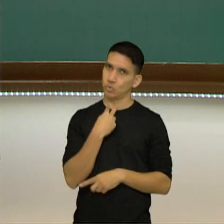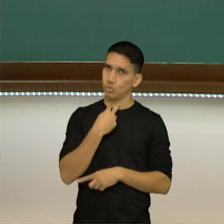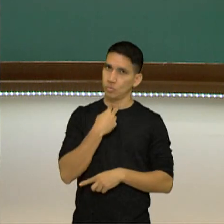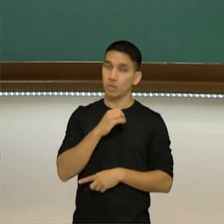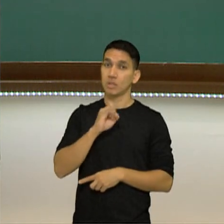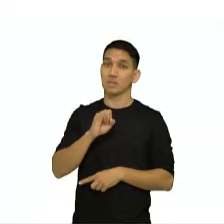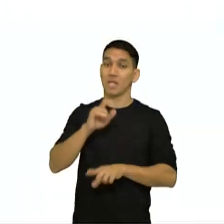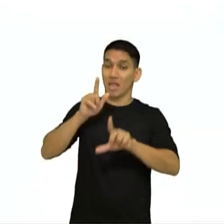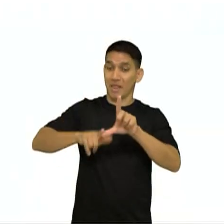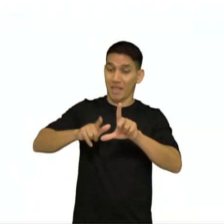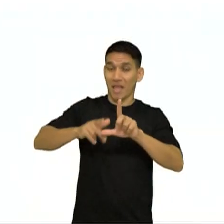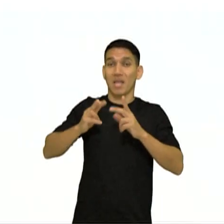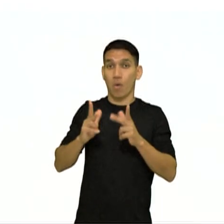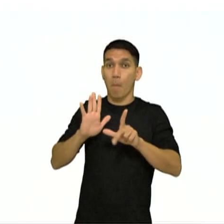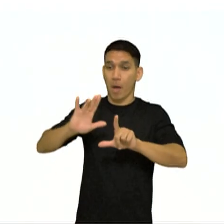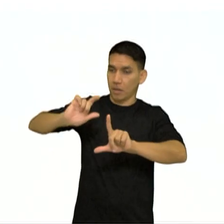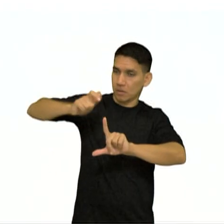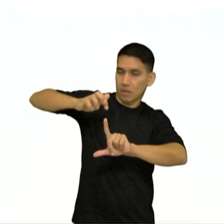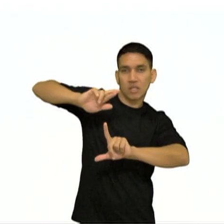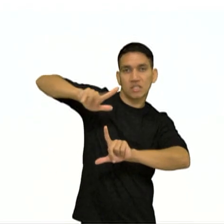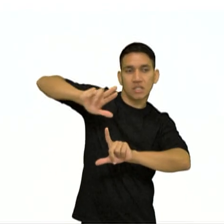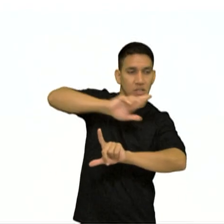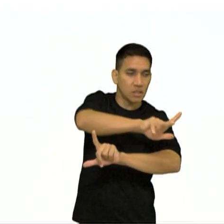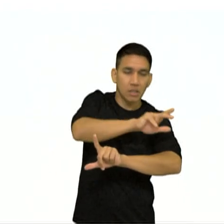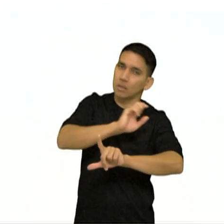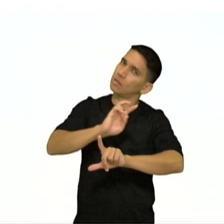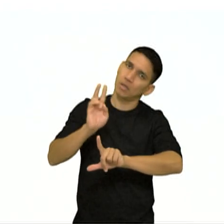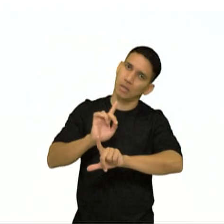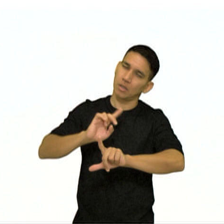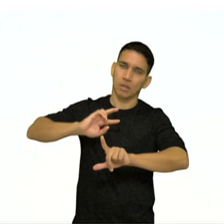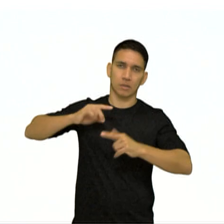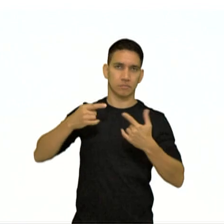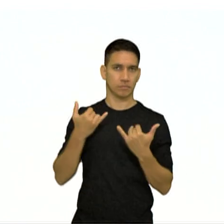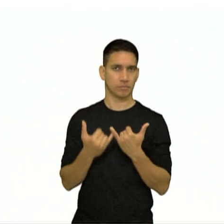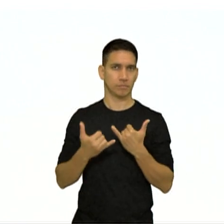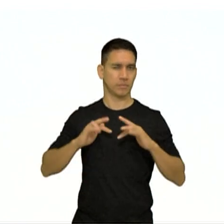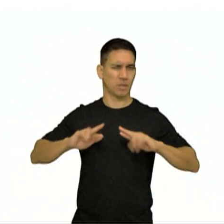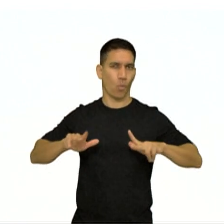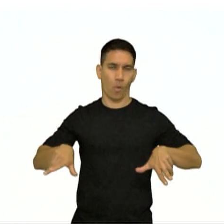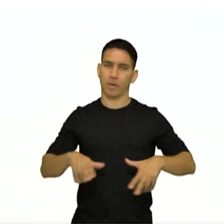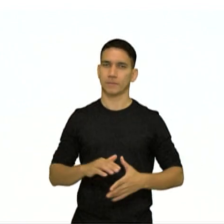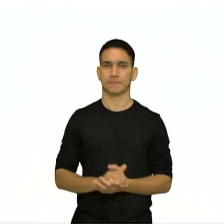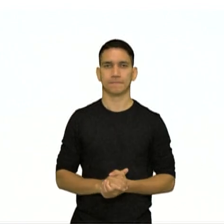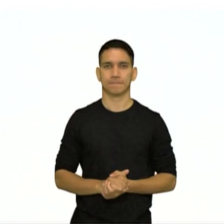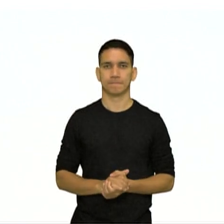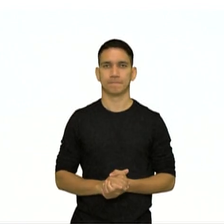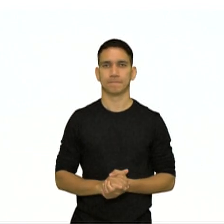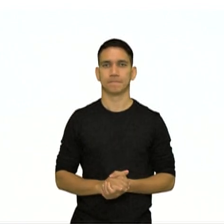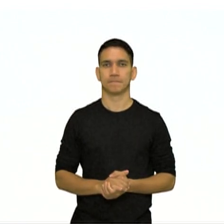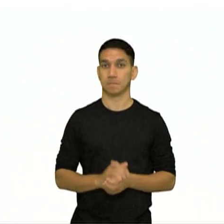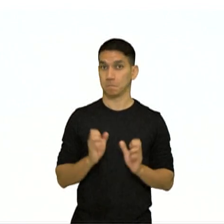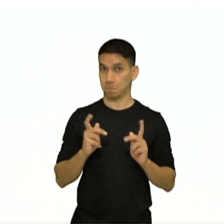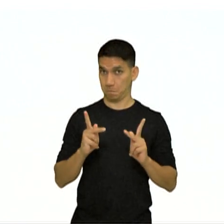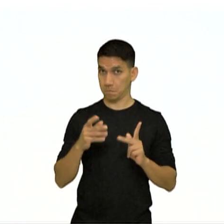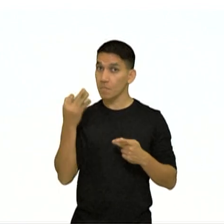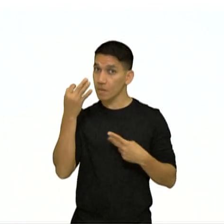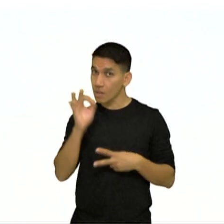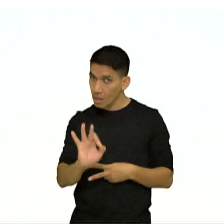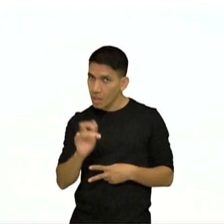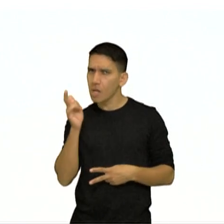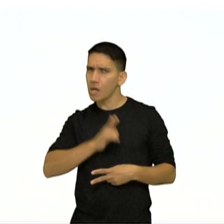as letras foram iguais e os expoentes foram diferentes os monômios não semelhantes tudo bem acertou